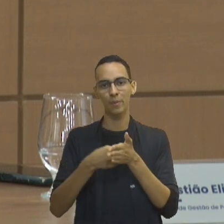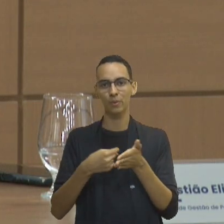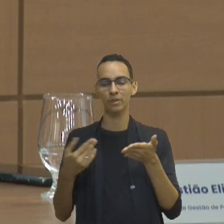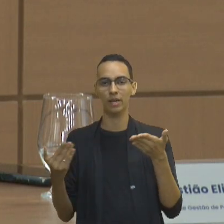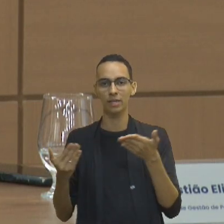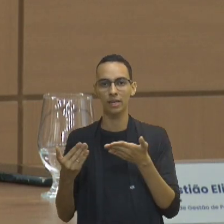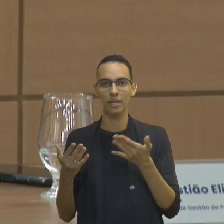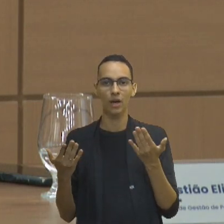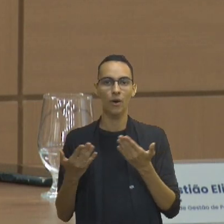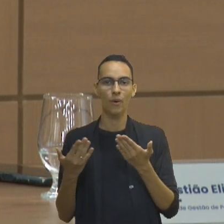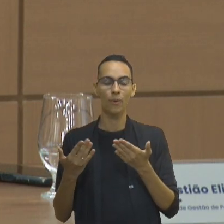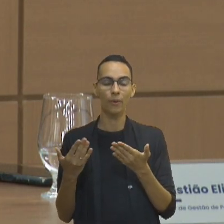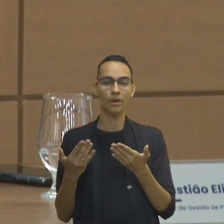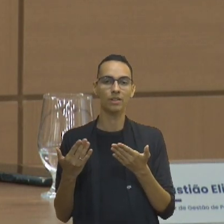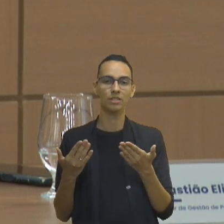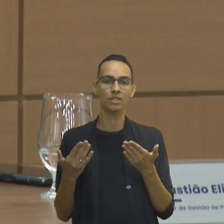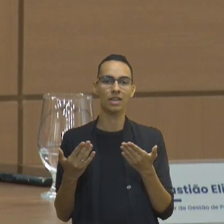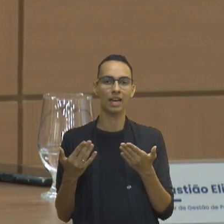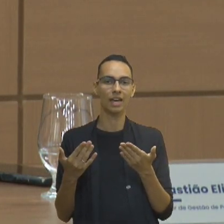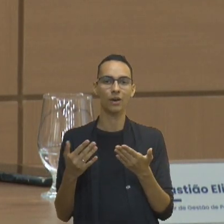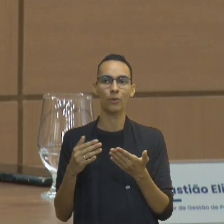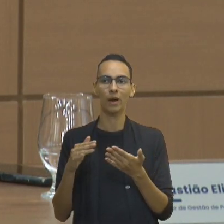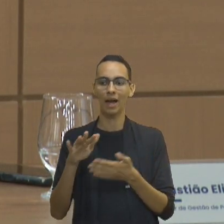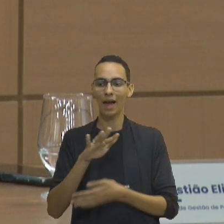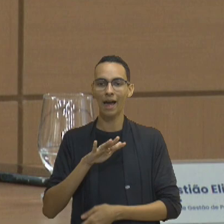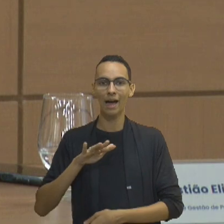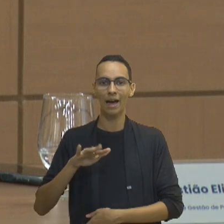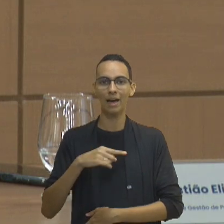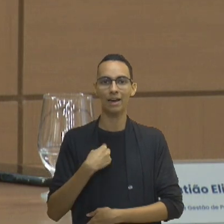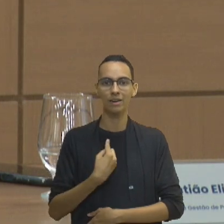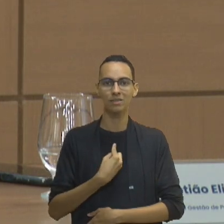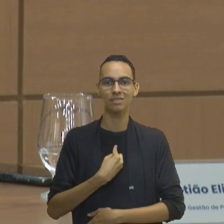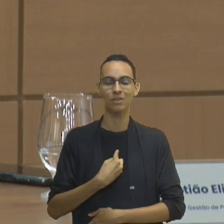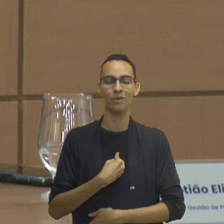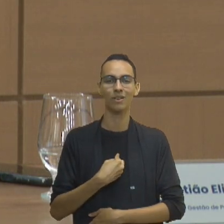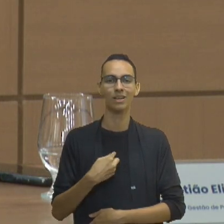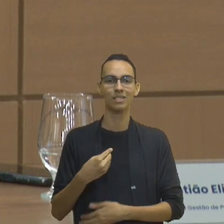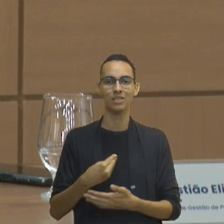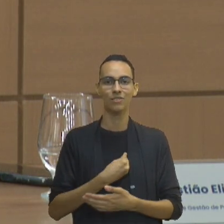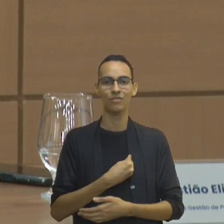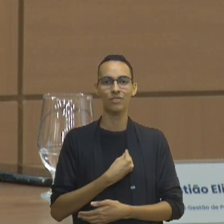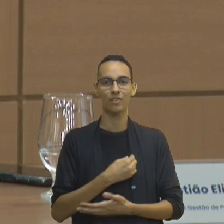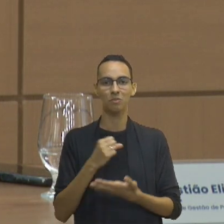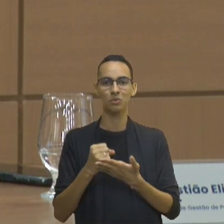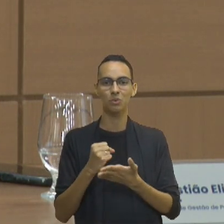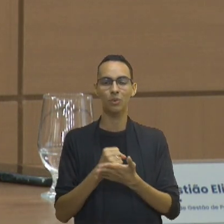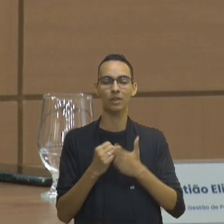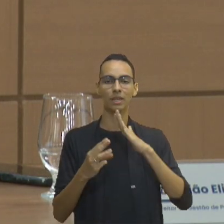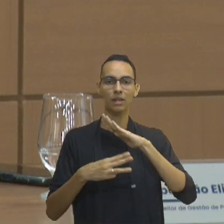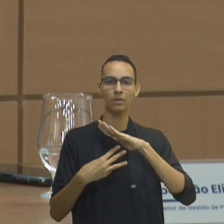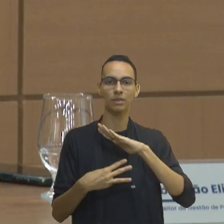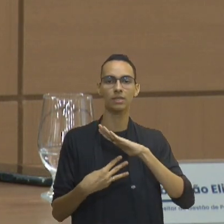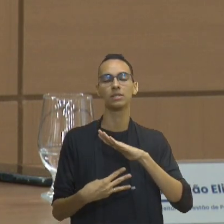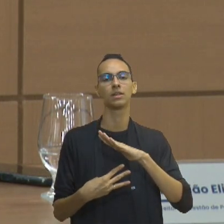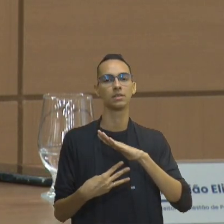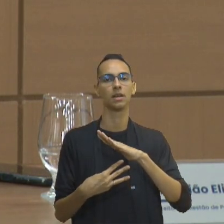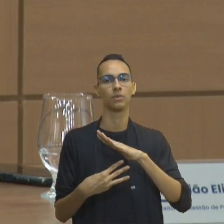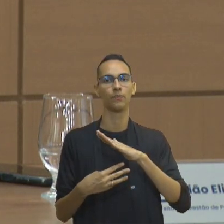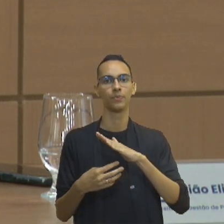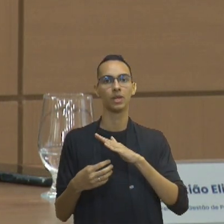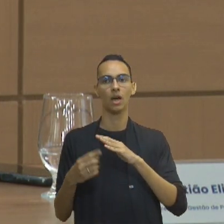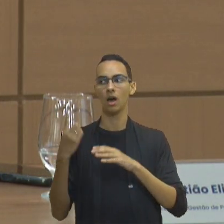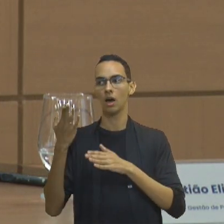A supressão acontecendo. É justamente nesses contratos terceirizados, que foram criados, né, e